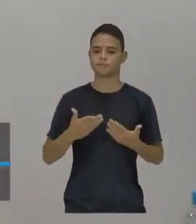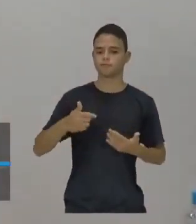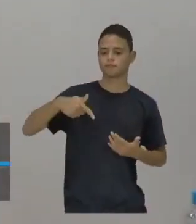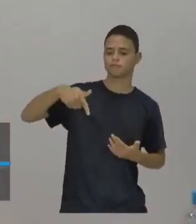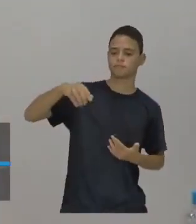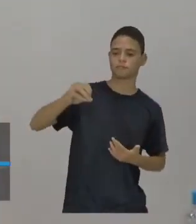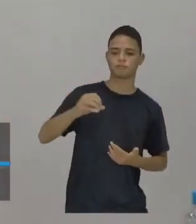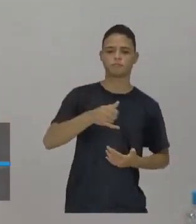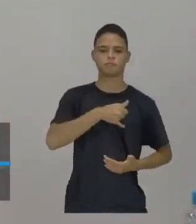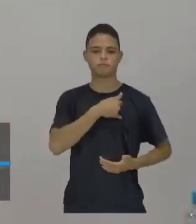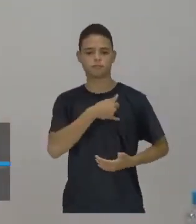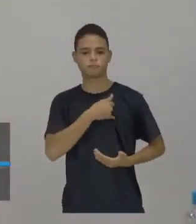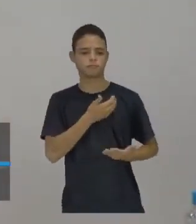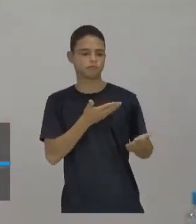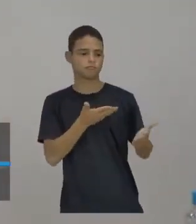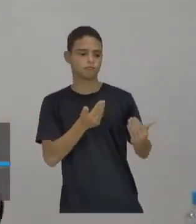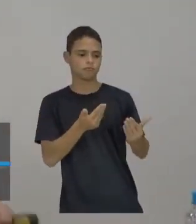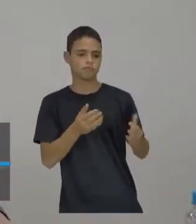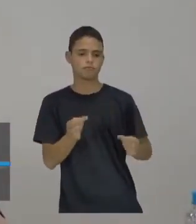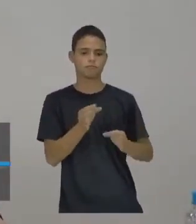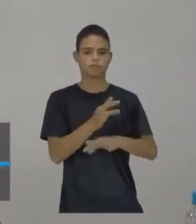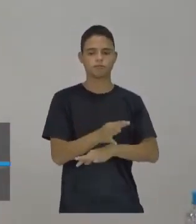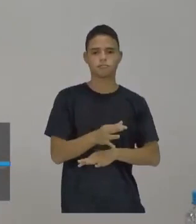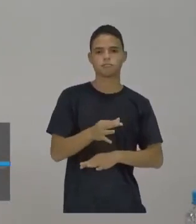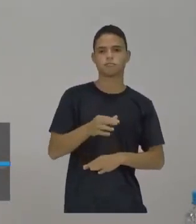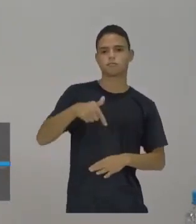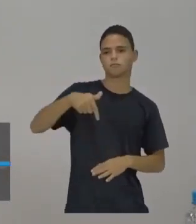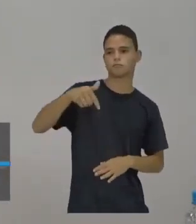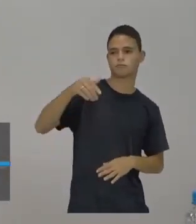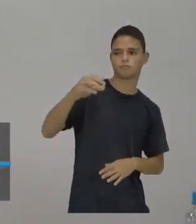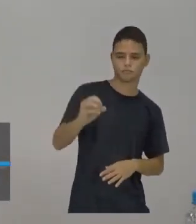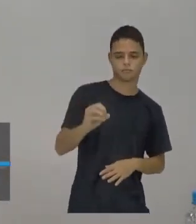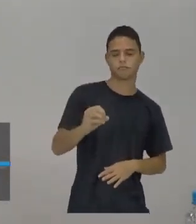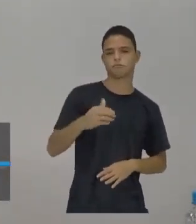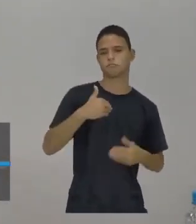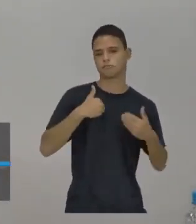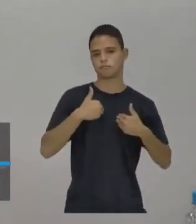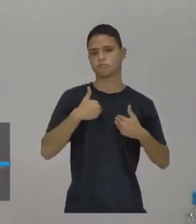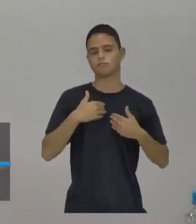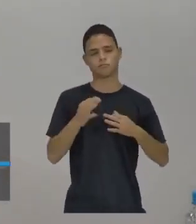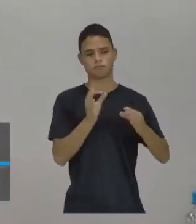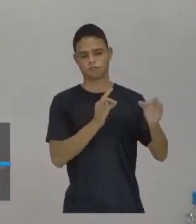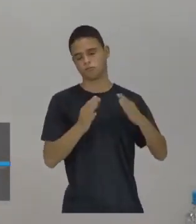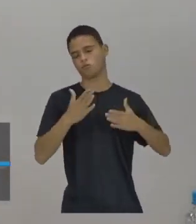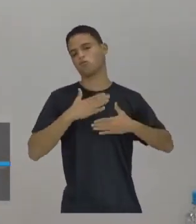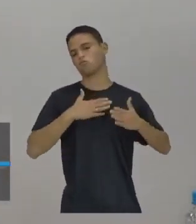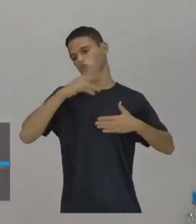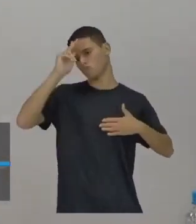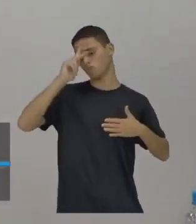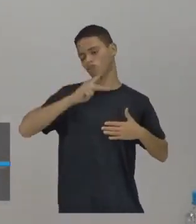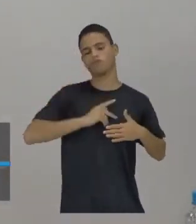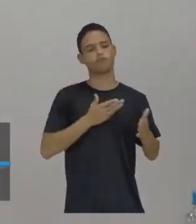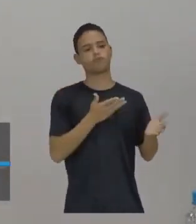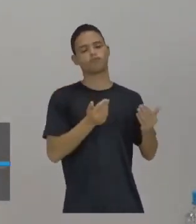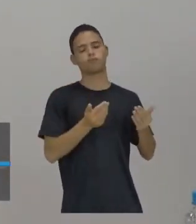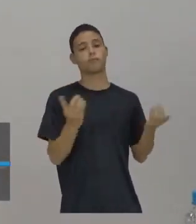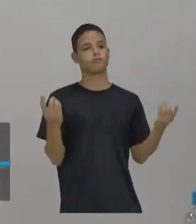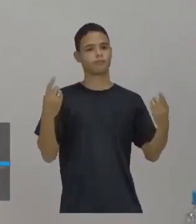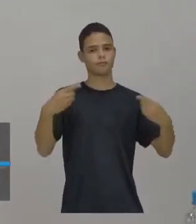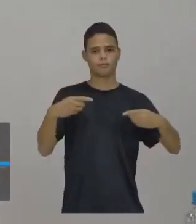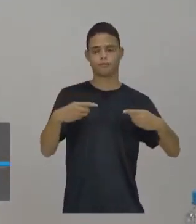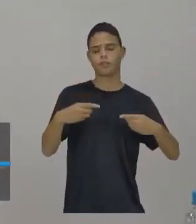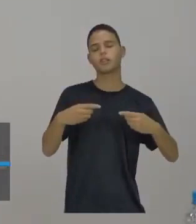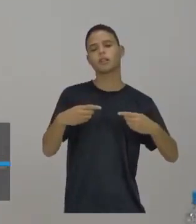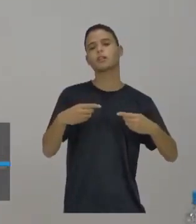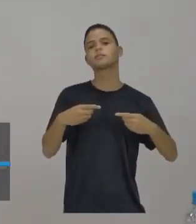lá quando tiver 70 anos eu vou fazer o que meu pai e minha mãe querem, por enquanto eu vou fazer o que eu quero, eu vou ser um adolescente, né? ele está provocando, está ironizando.